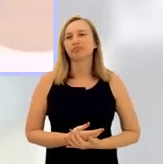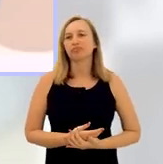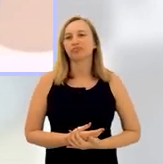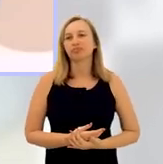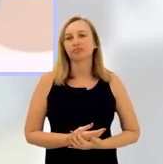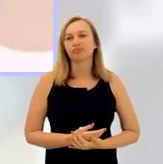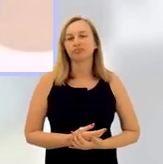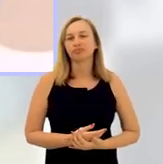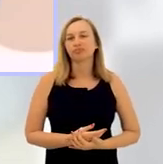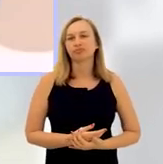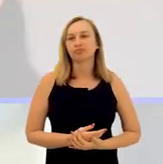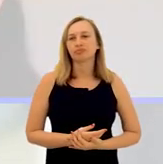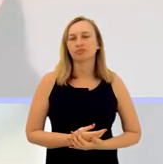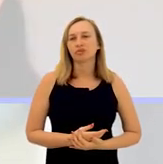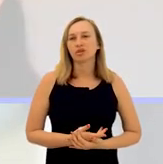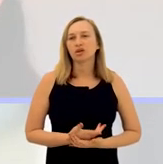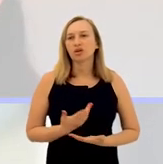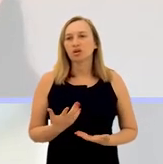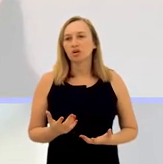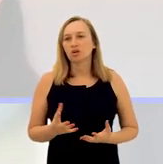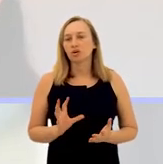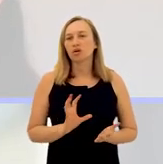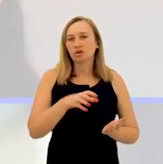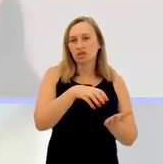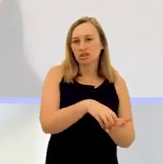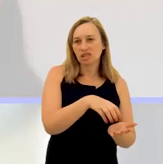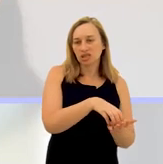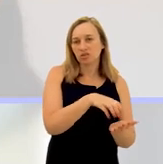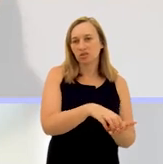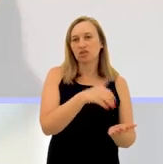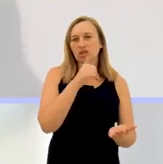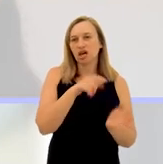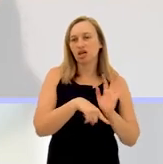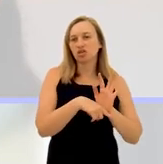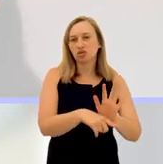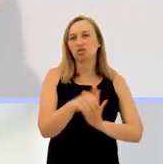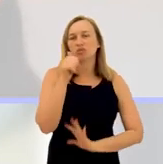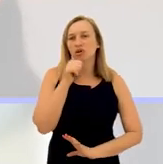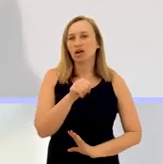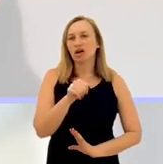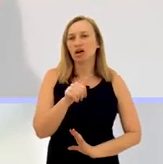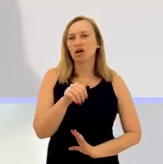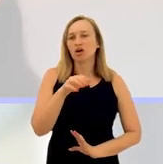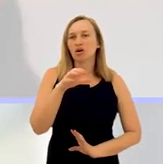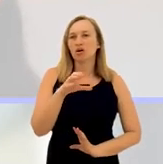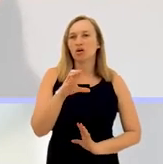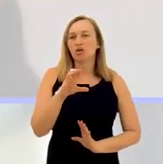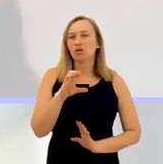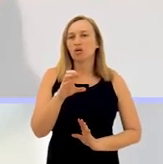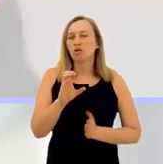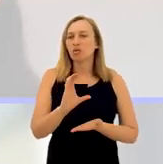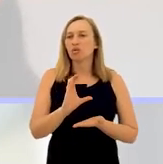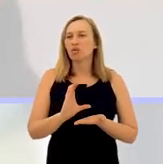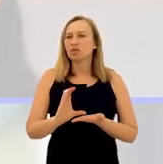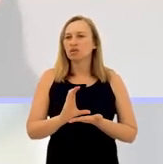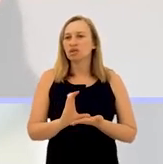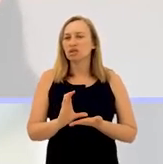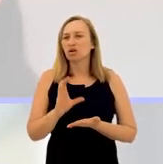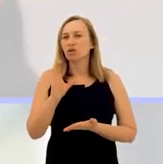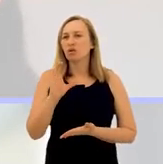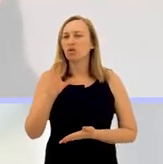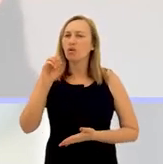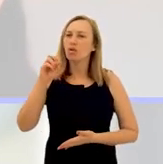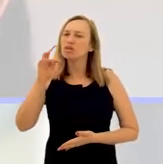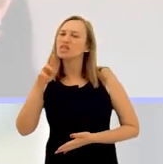ser uma rede, né, de enfrentamento, no caso, um centro de atendimento à mulher, pode ser, no caso, um conselho tutelar, ou então mesmo qualquer